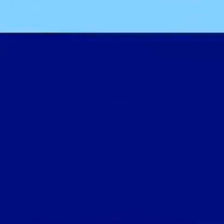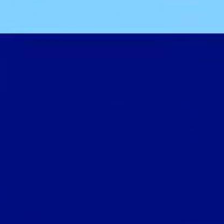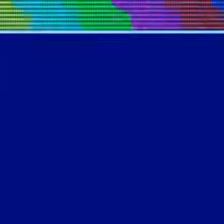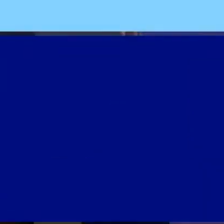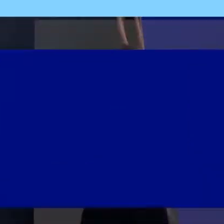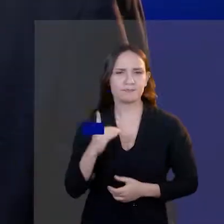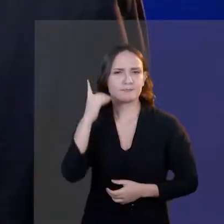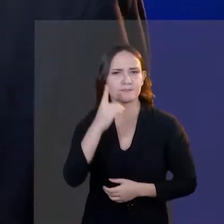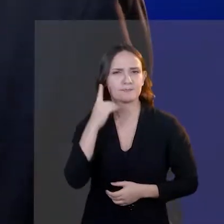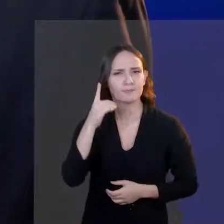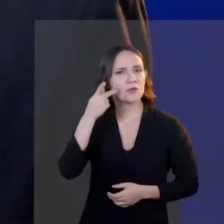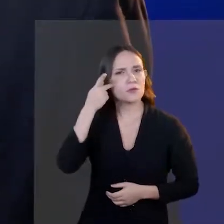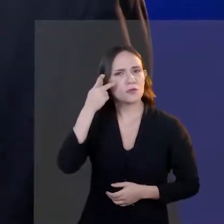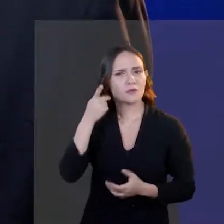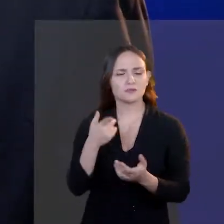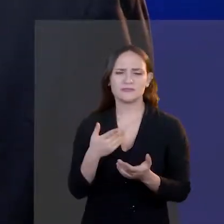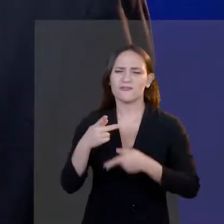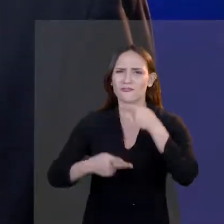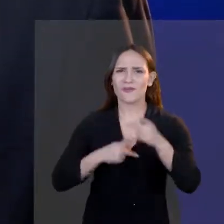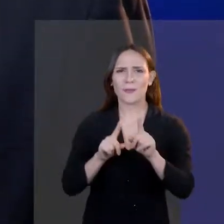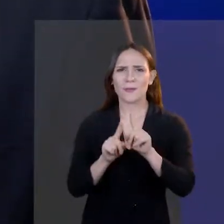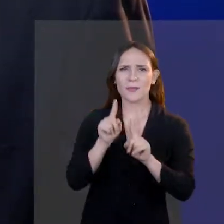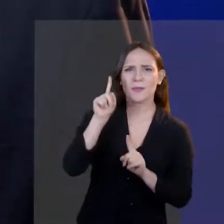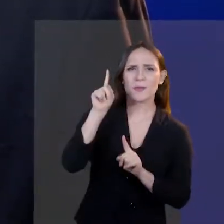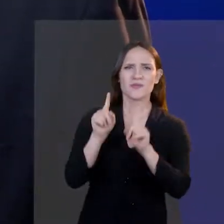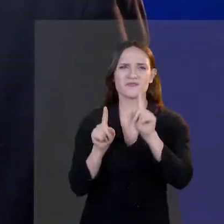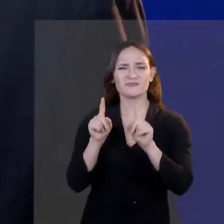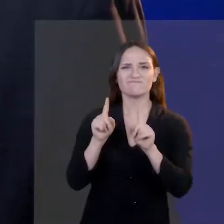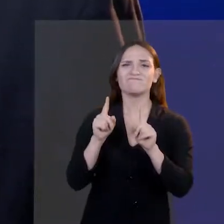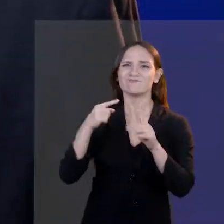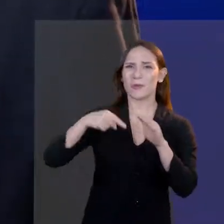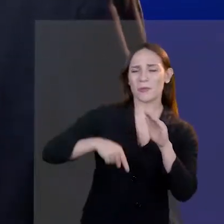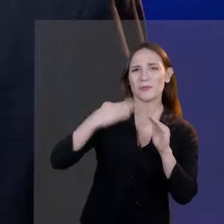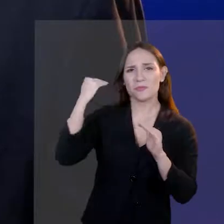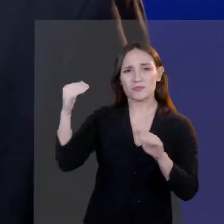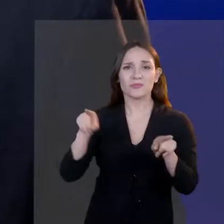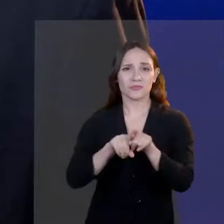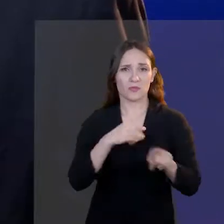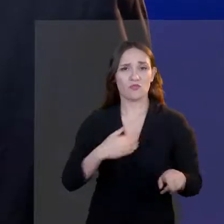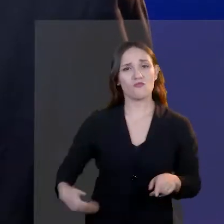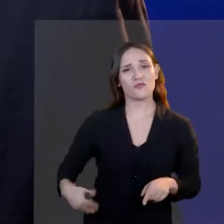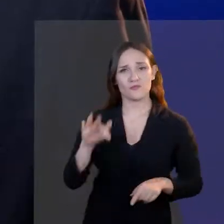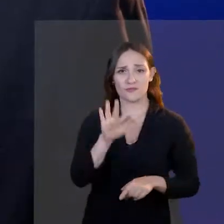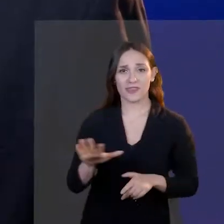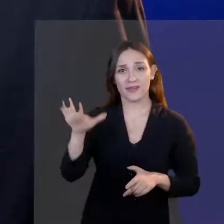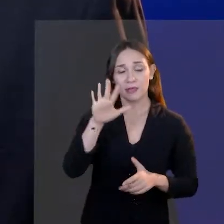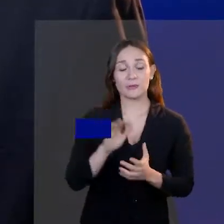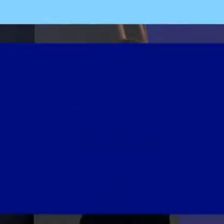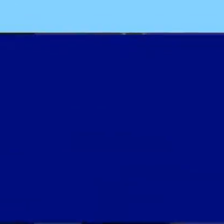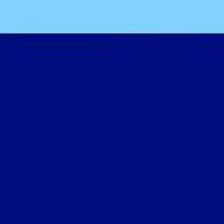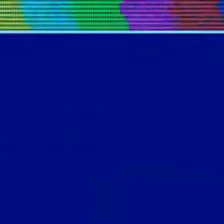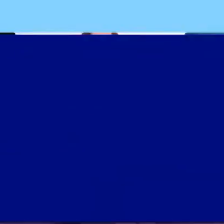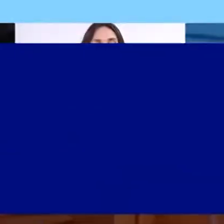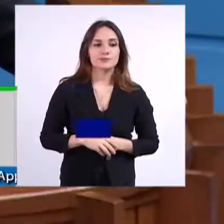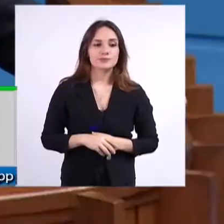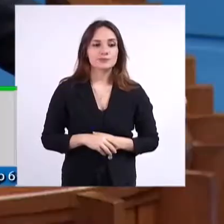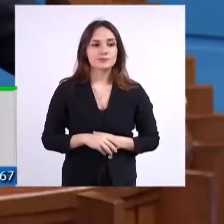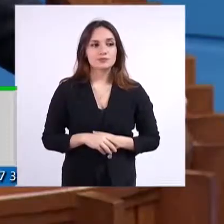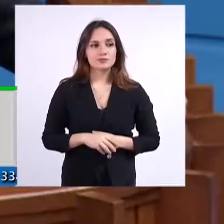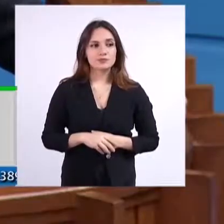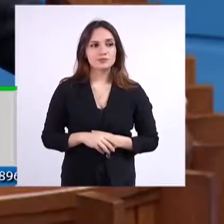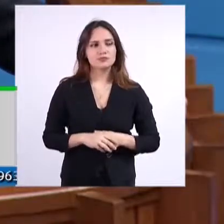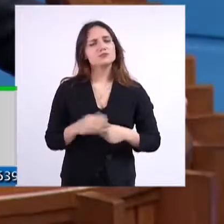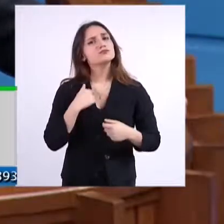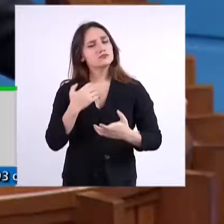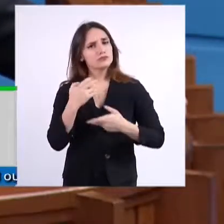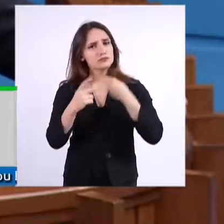Legislativa. O deputado Pedro Kemp comenta os índices de popularidade e as ações do governo federal. Para